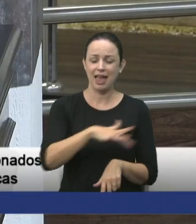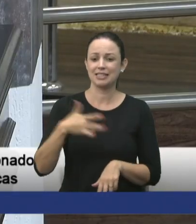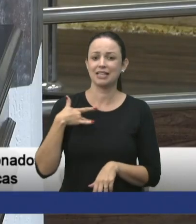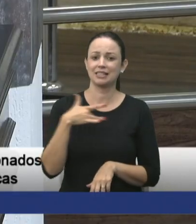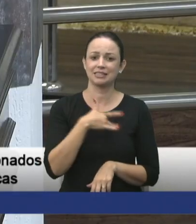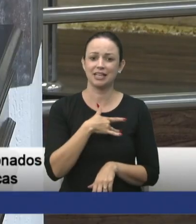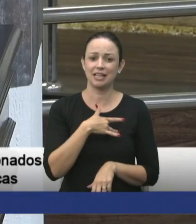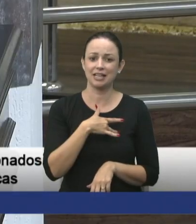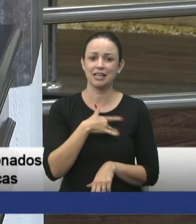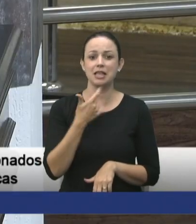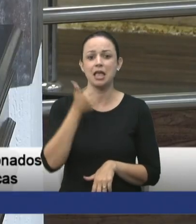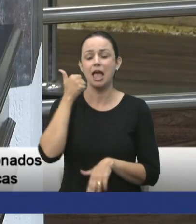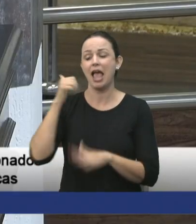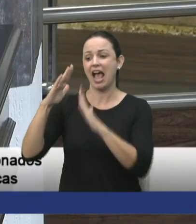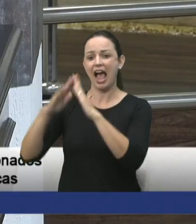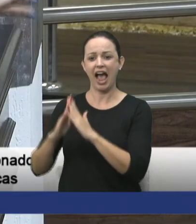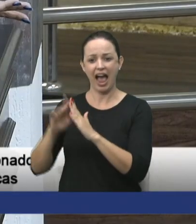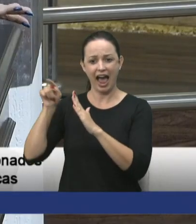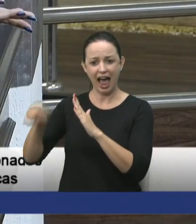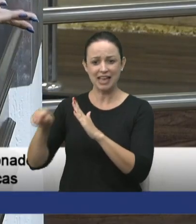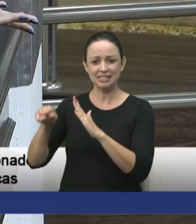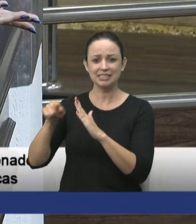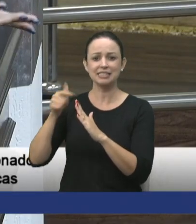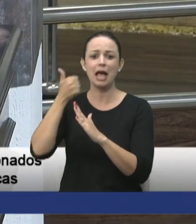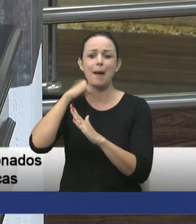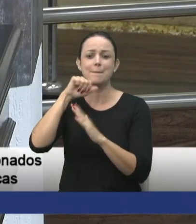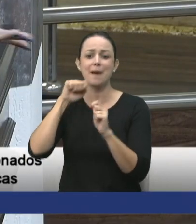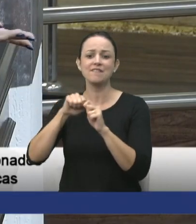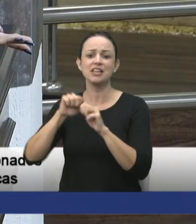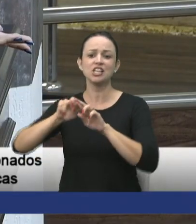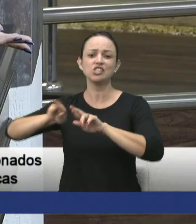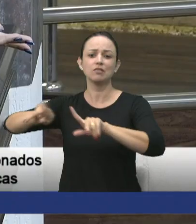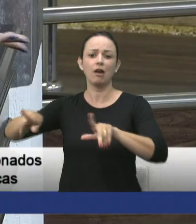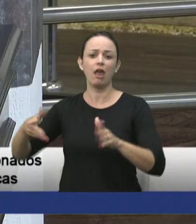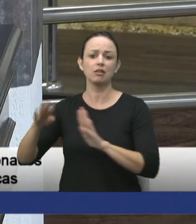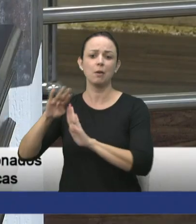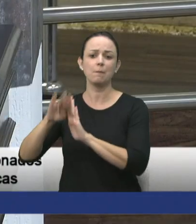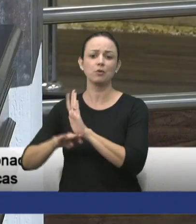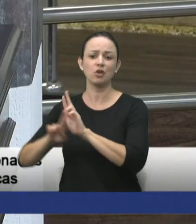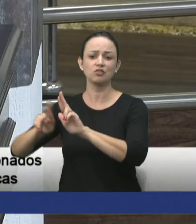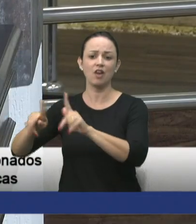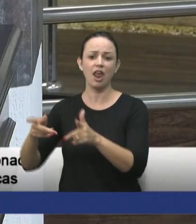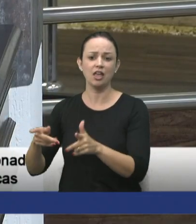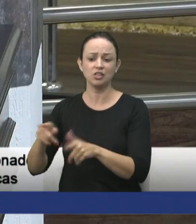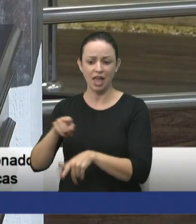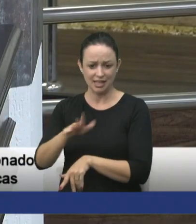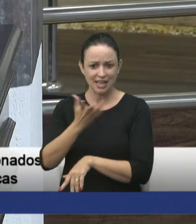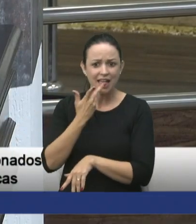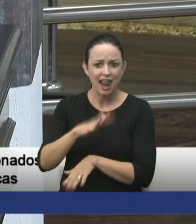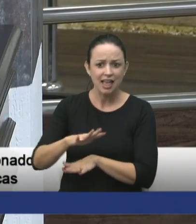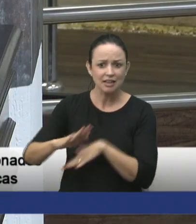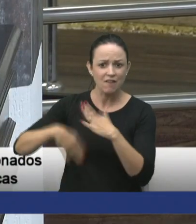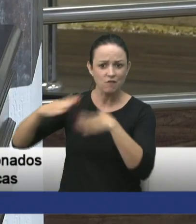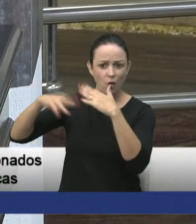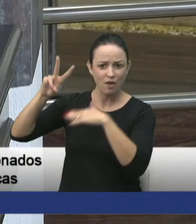em casa a mãe fazer outro protocolo. O que vai acontecer? Vai evoluir? Não.